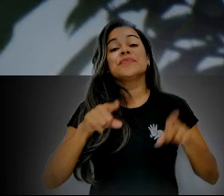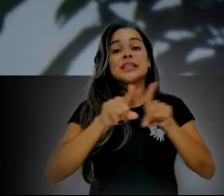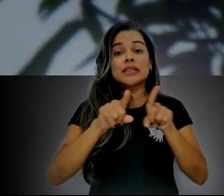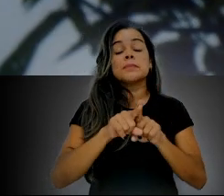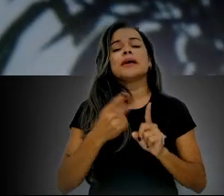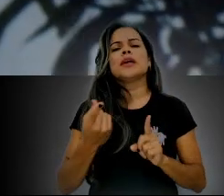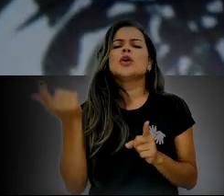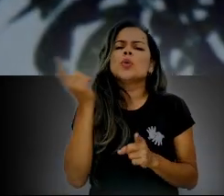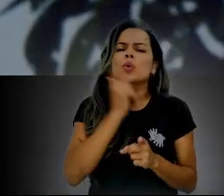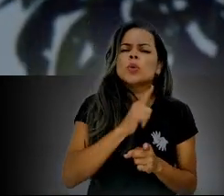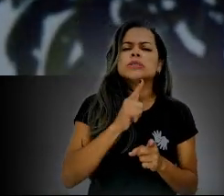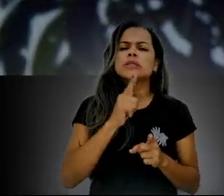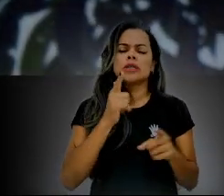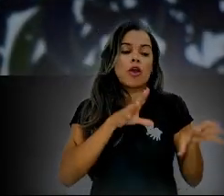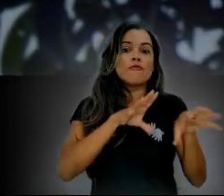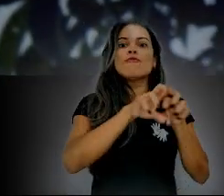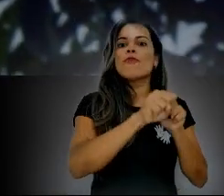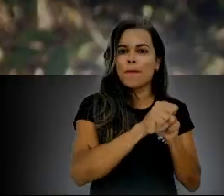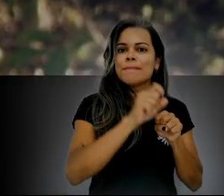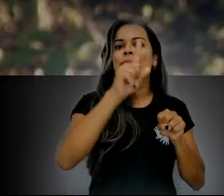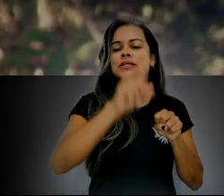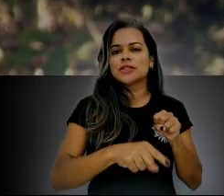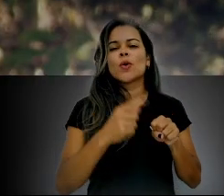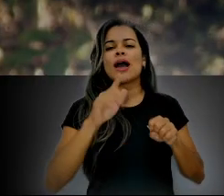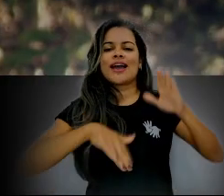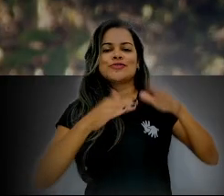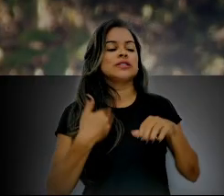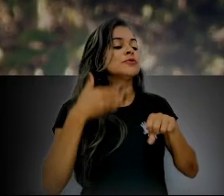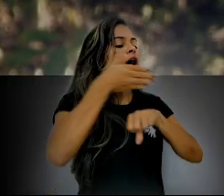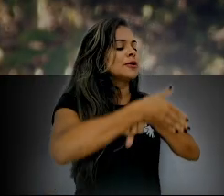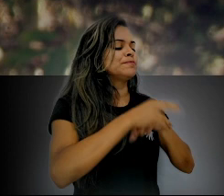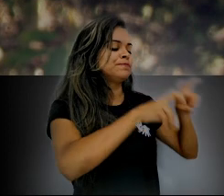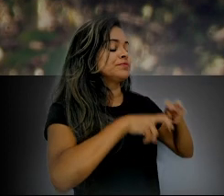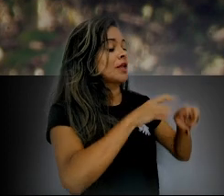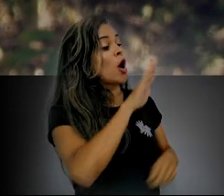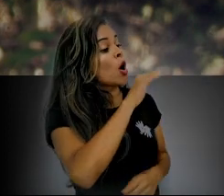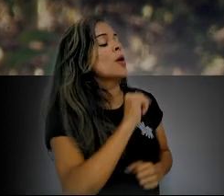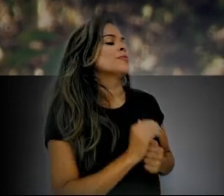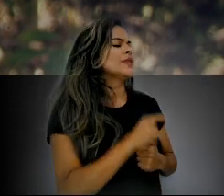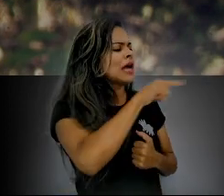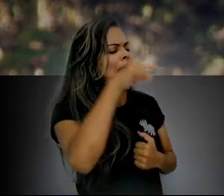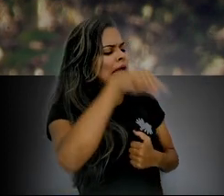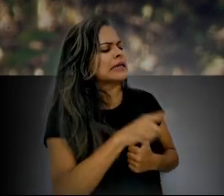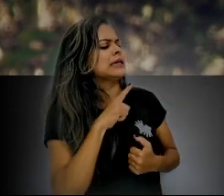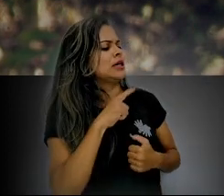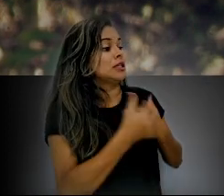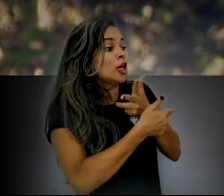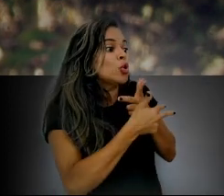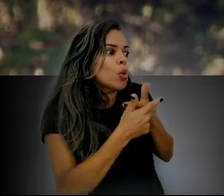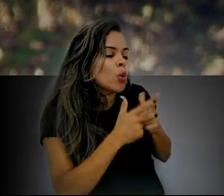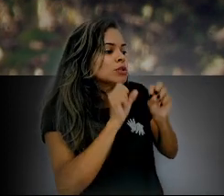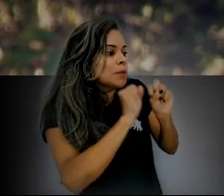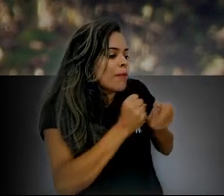e Através disso você conseguir ter uma formação onde você conseguir chegar numa comunidade dizer pra agricultor Olha